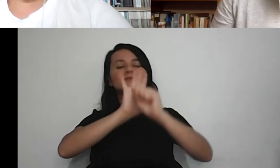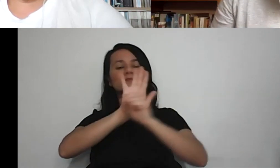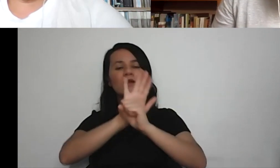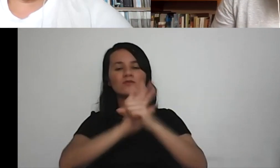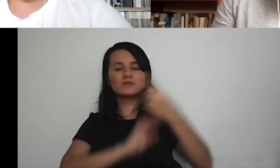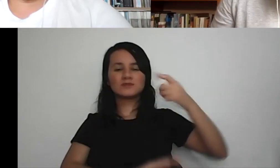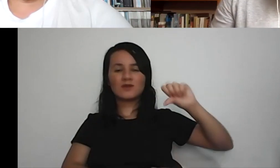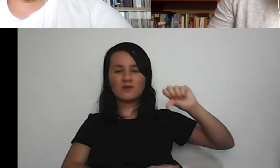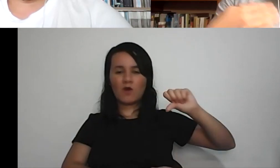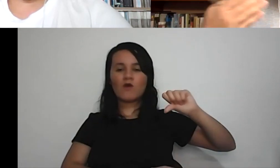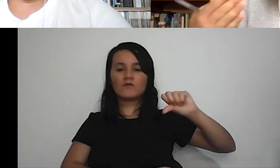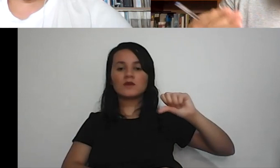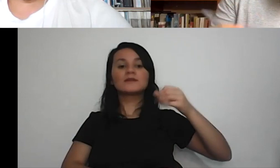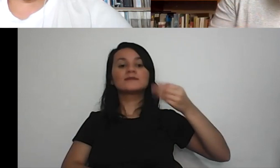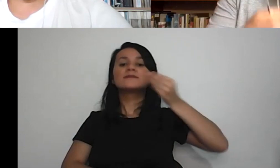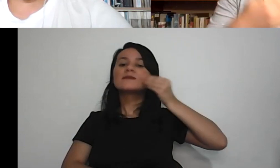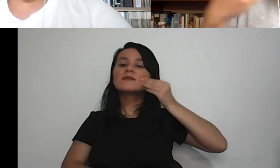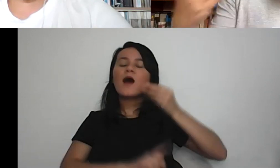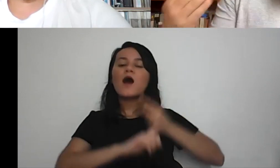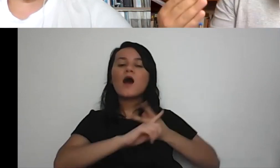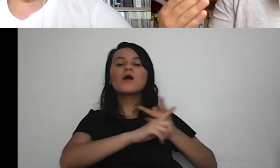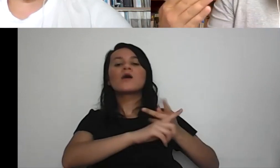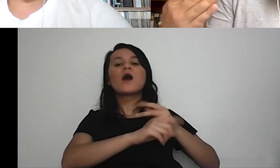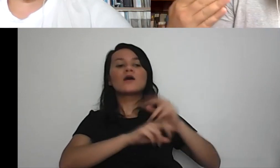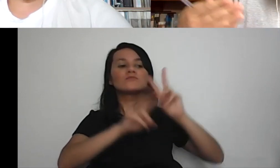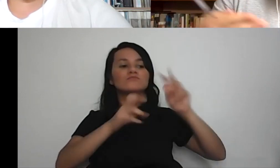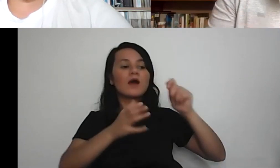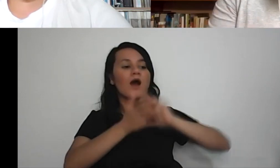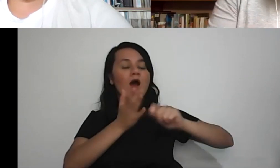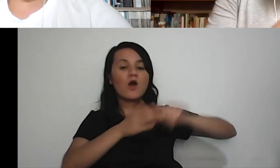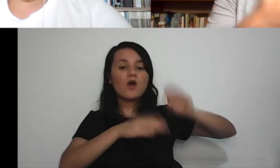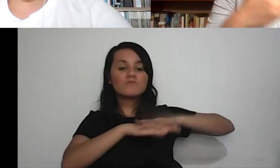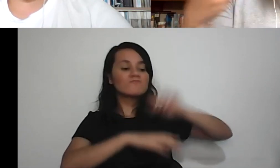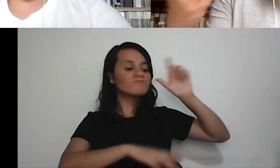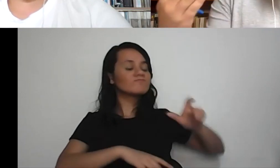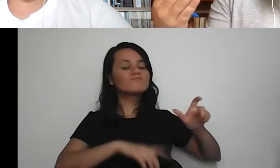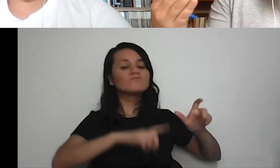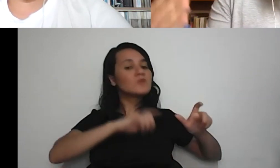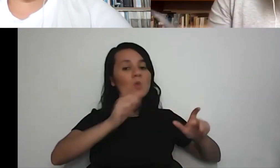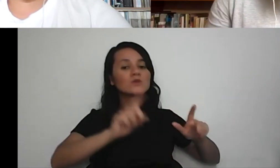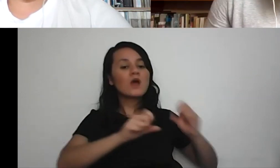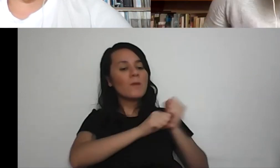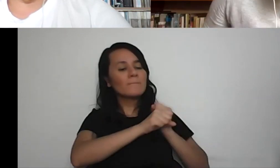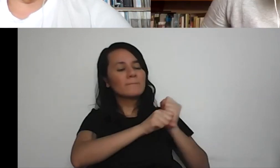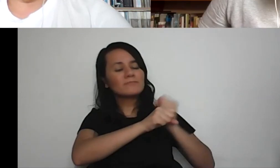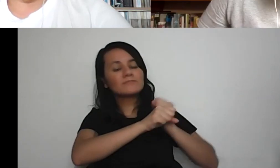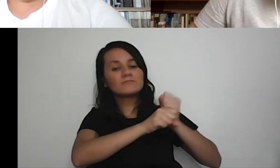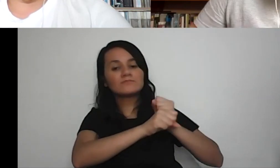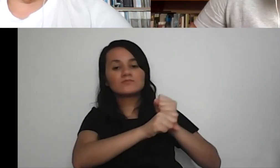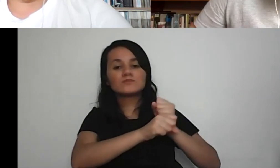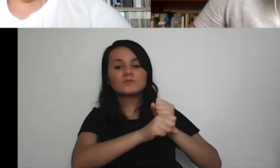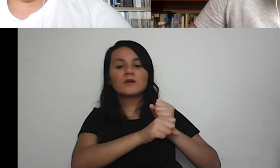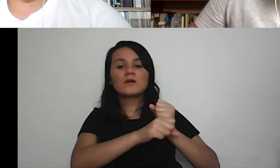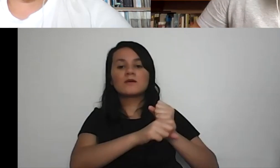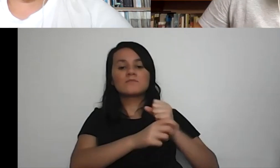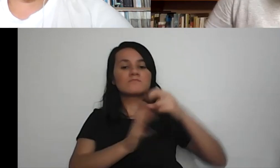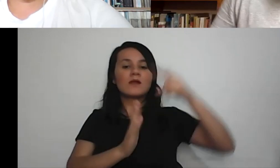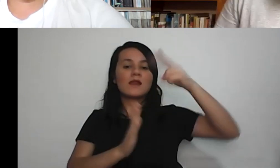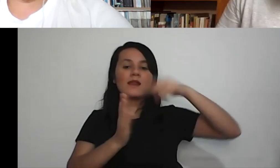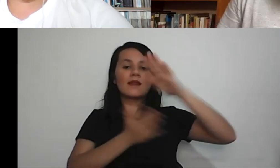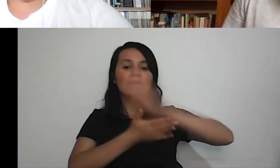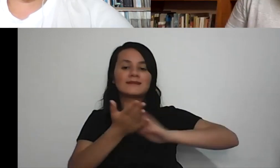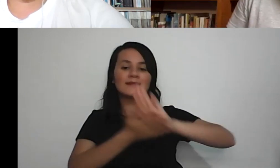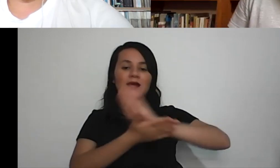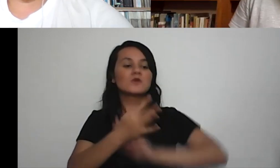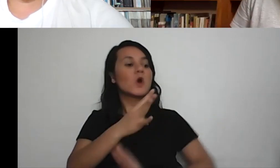recuperar autores que, por não terem tido uma repercussão, passaram anos, né, sem ser lido, né, sem